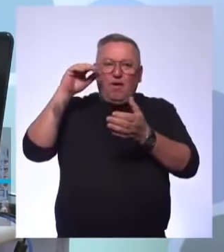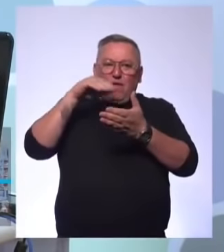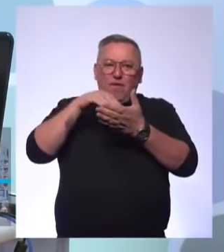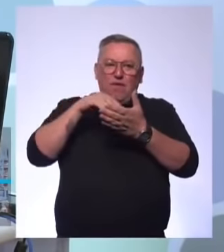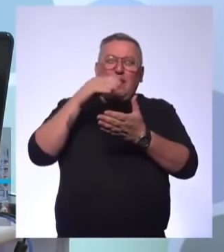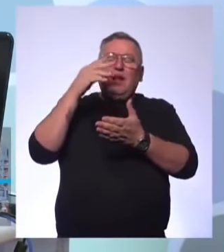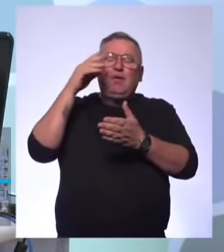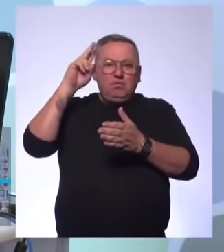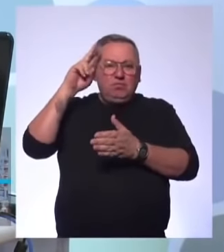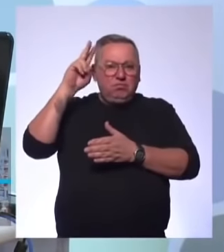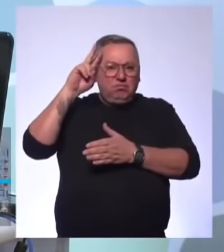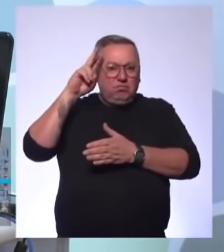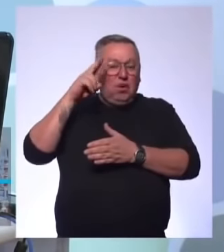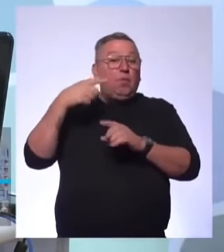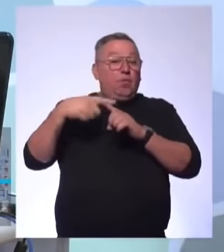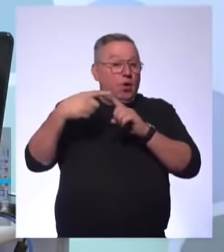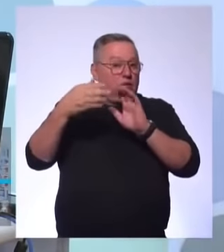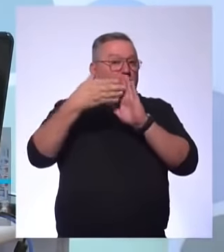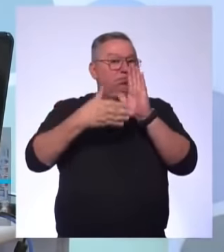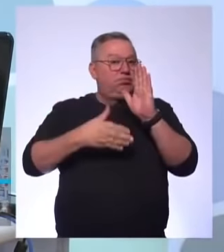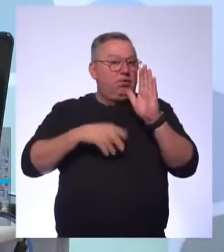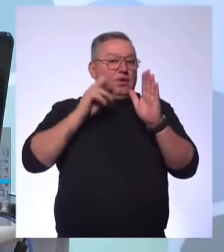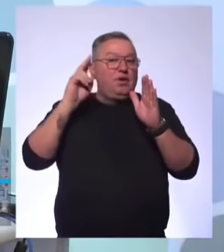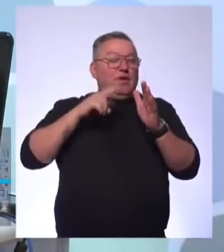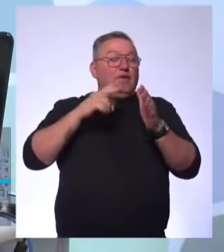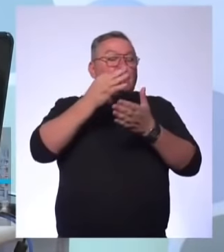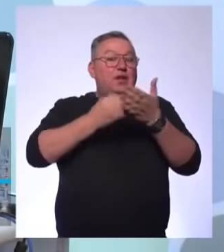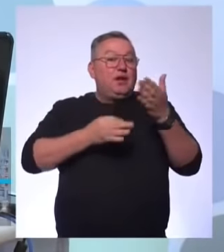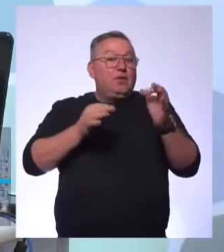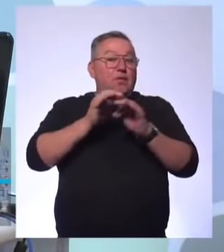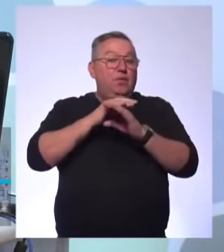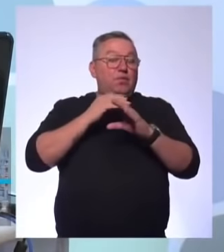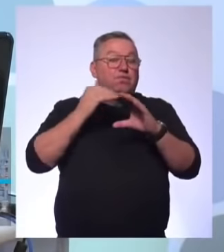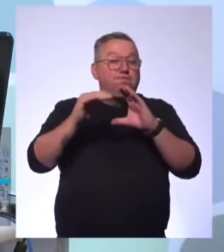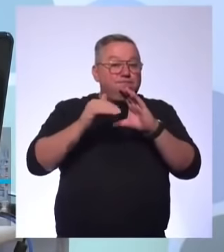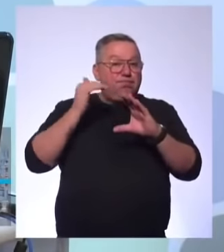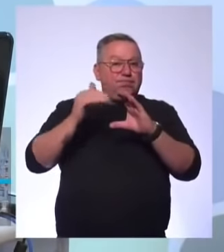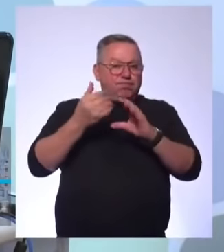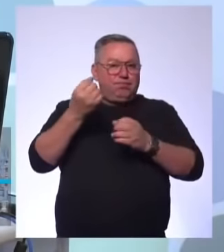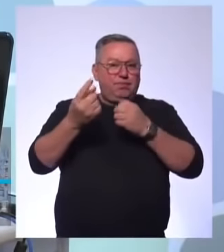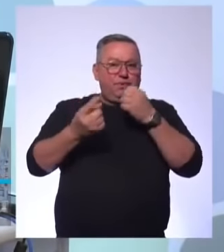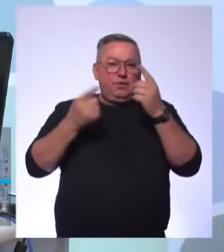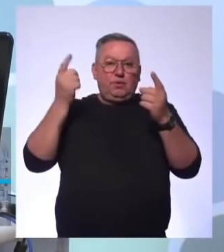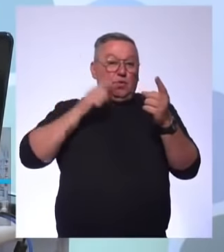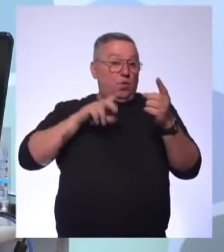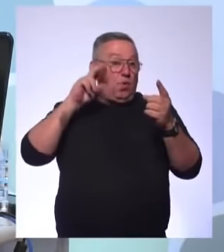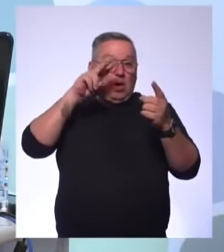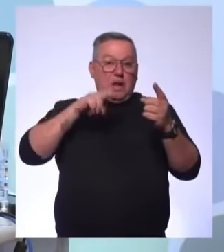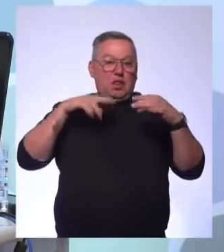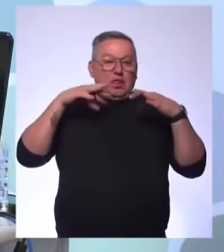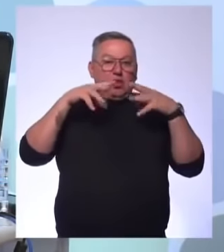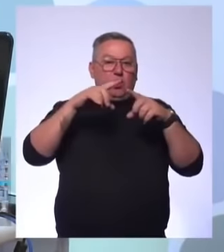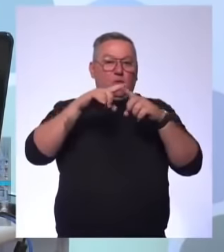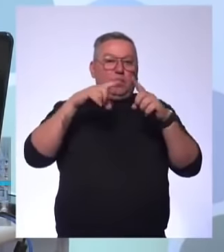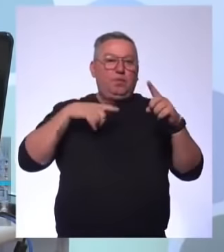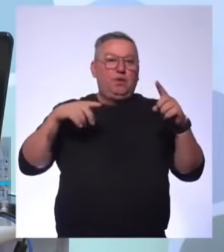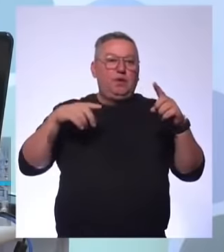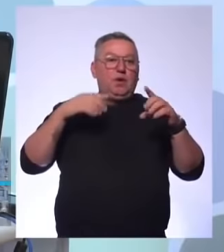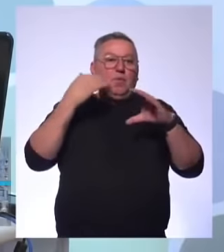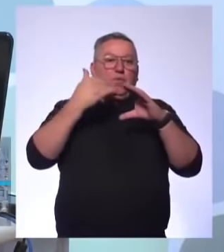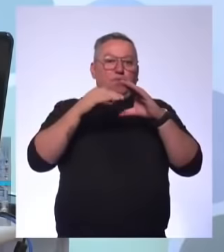propus para eles, Mônica. Uhum, Eu falei que eu queria ver finais de história. Eu recebi alguns, não sério, consegui ler todos, porque assim, a minha